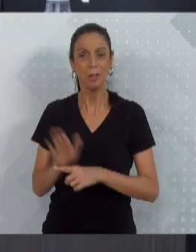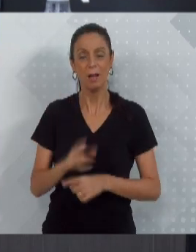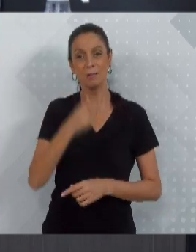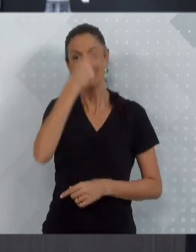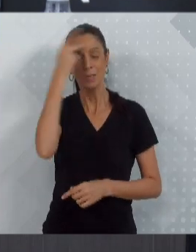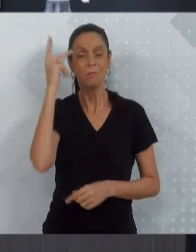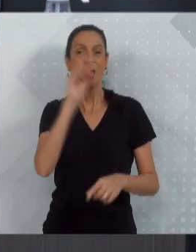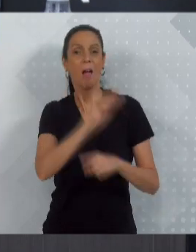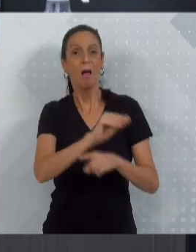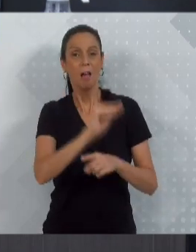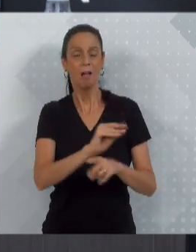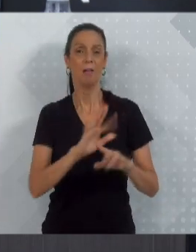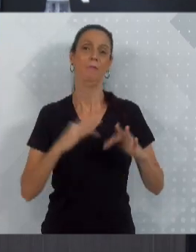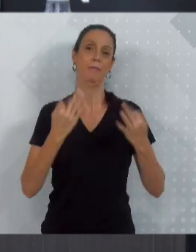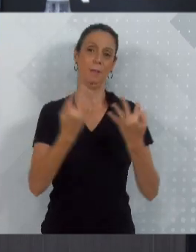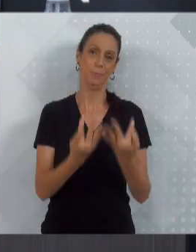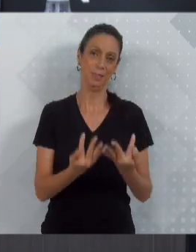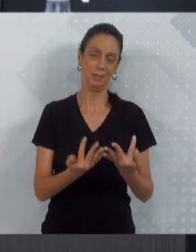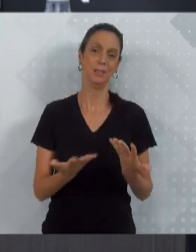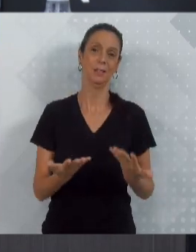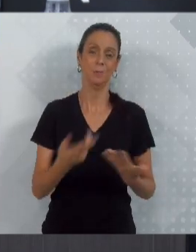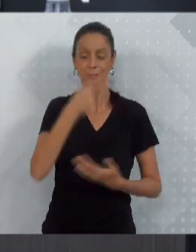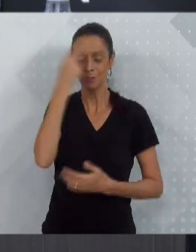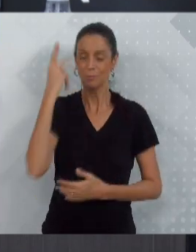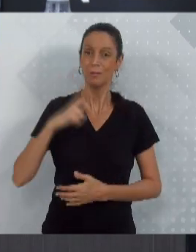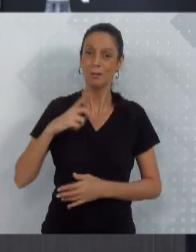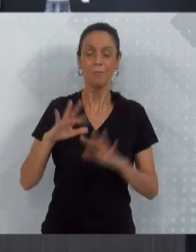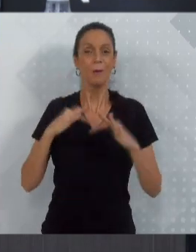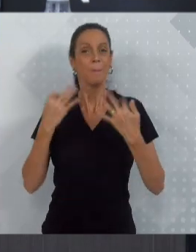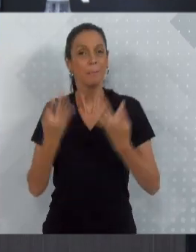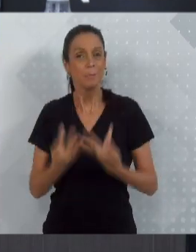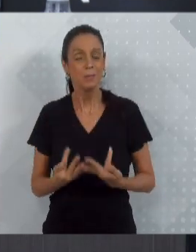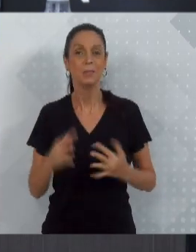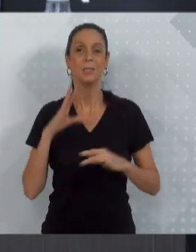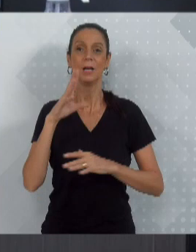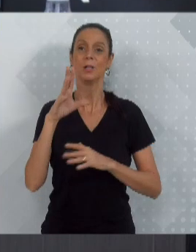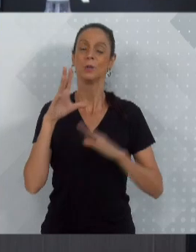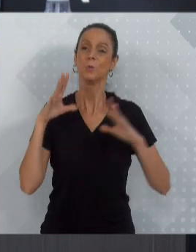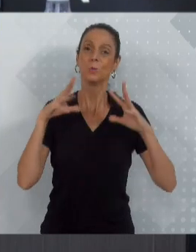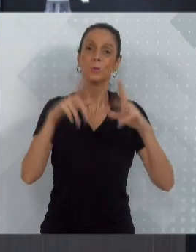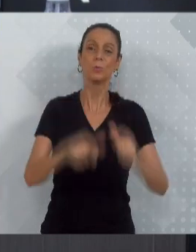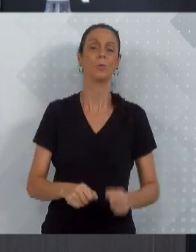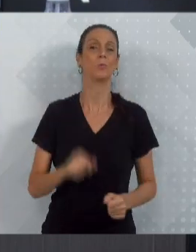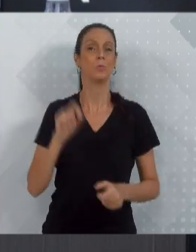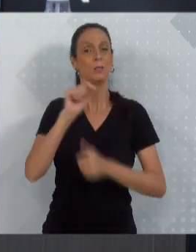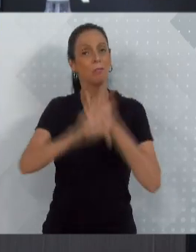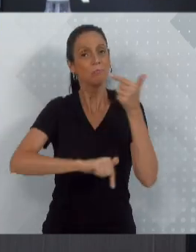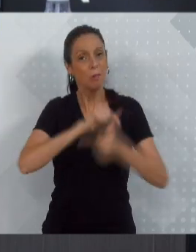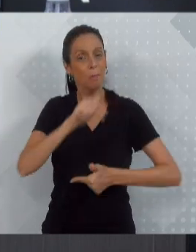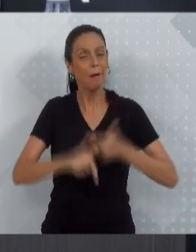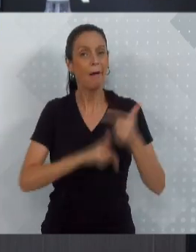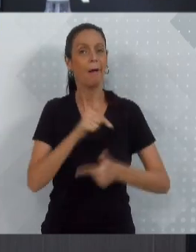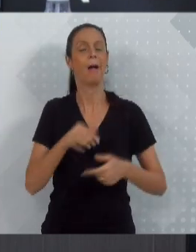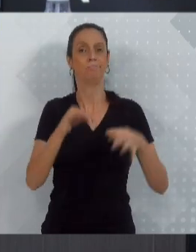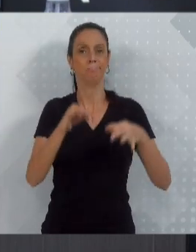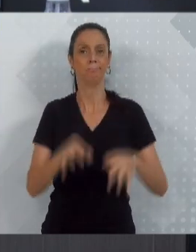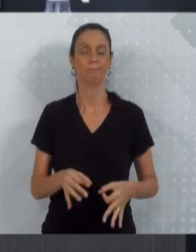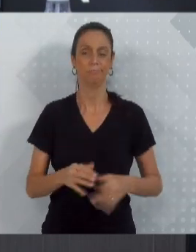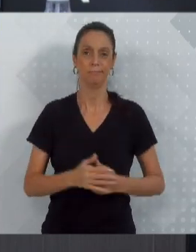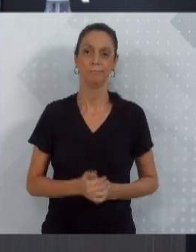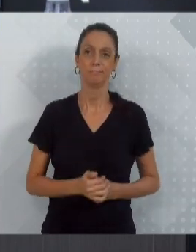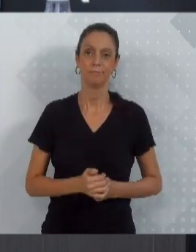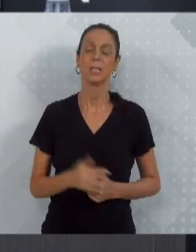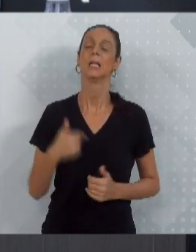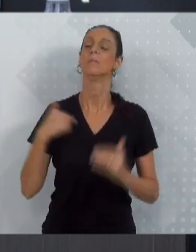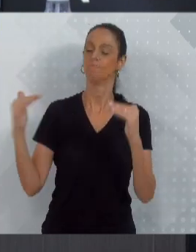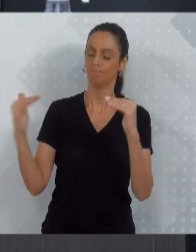considerar servidor, vamos considerar aquele que tem família, todos aqueles que estão aí à frente desenvolvendo o seu trabalho. Também compactuo